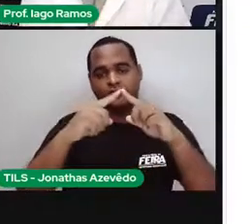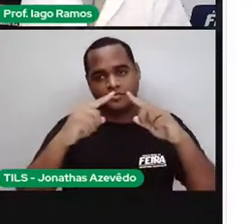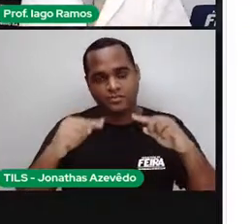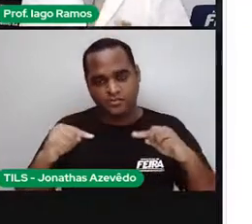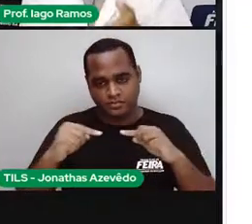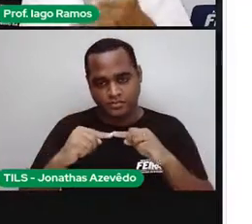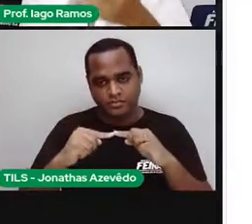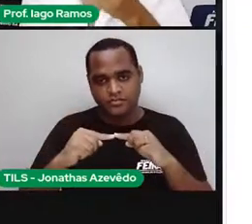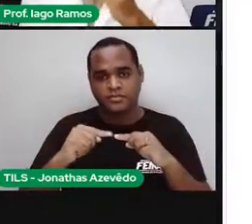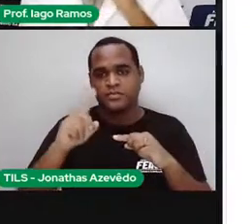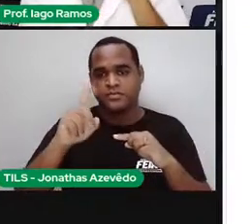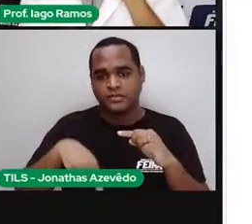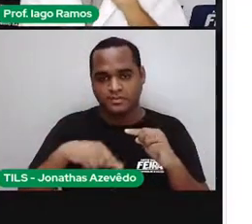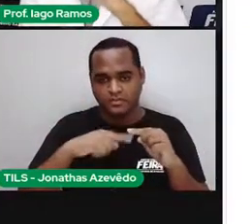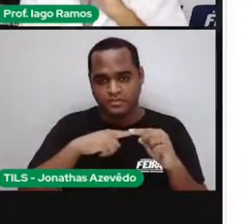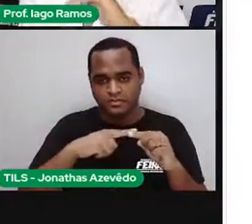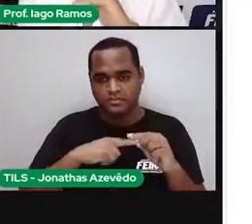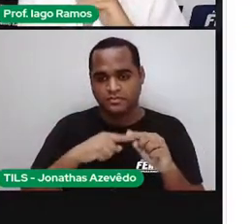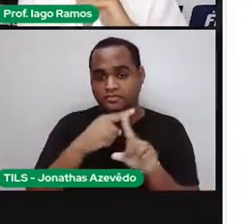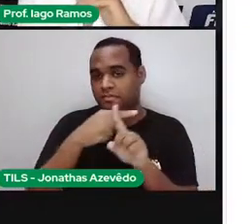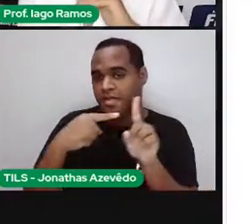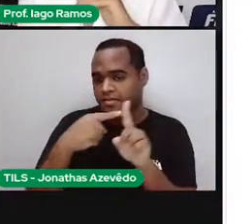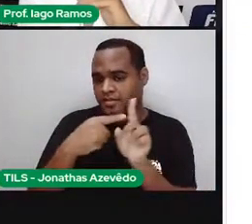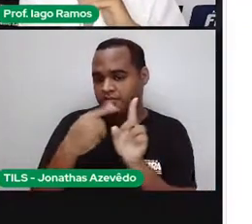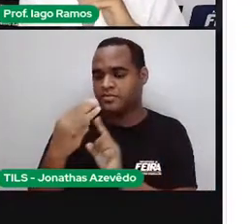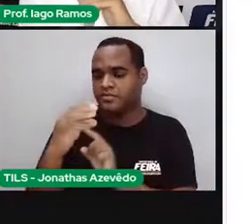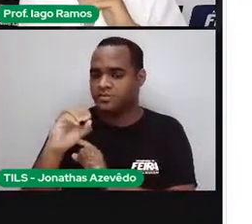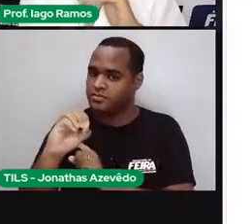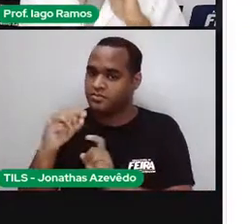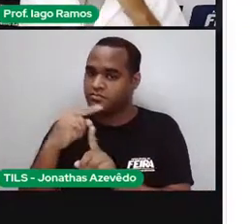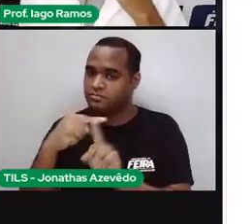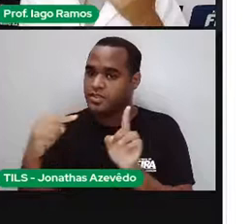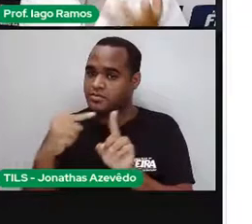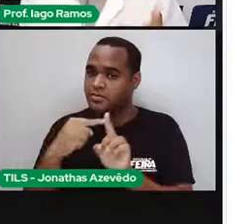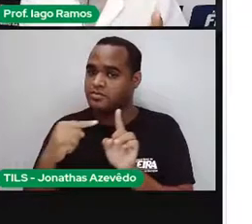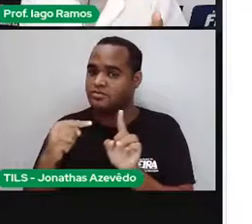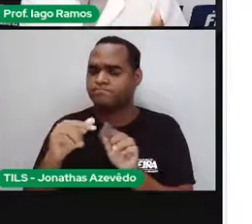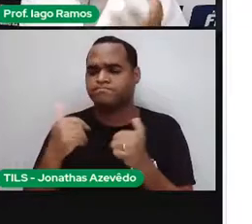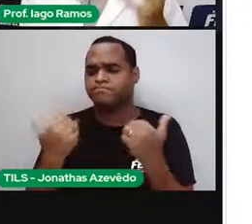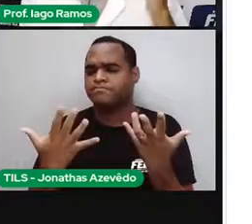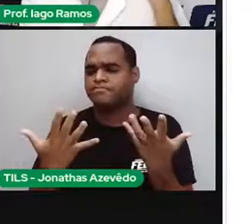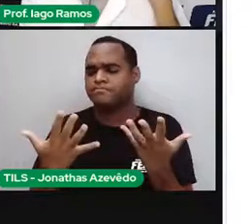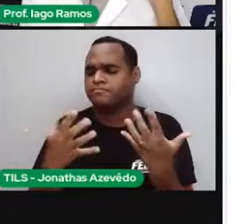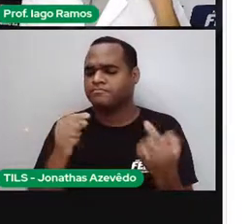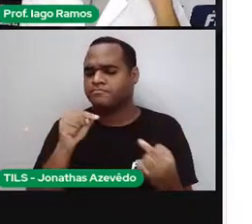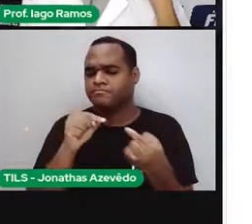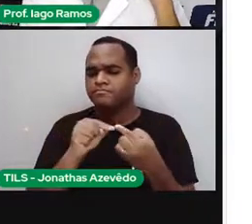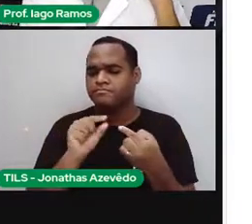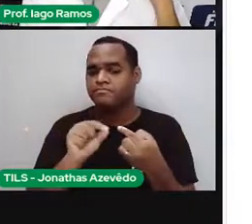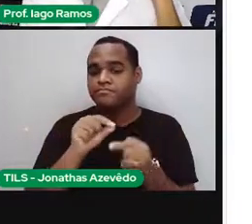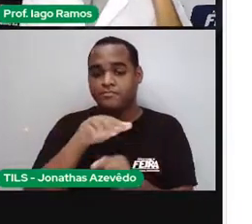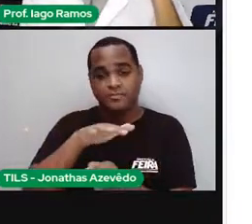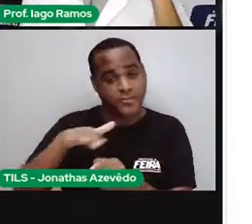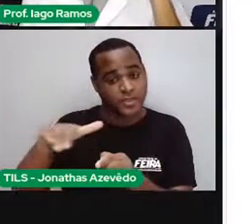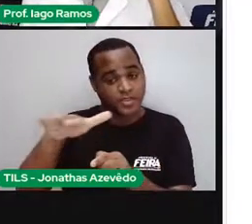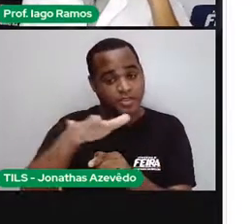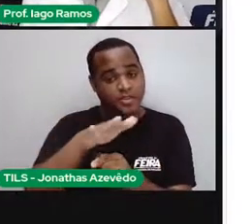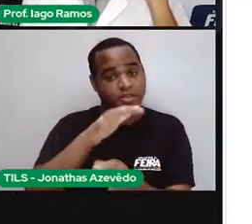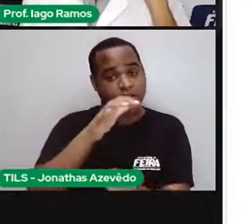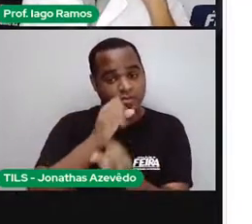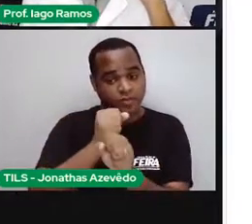de um metade de 30 o Ou seja a área